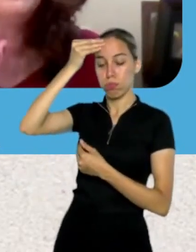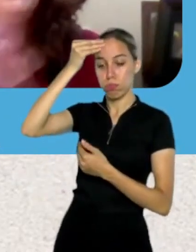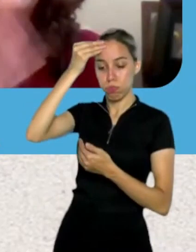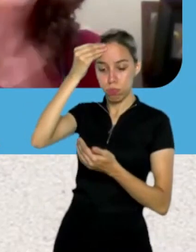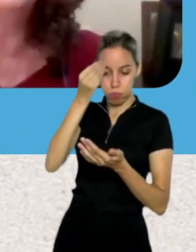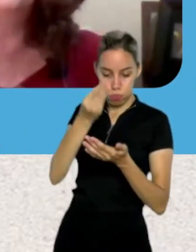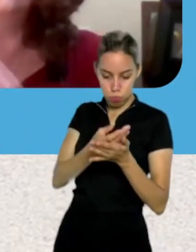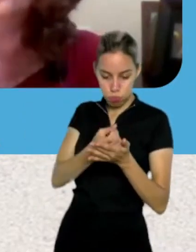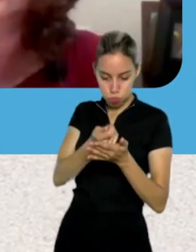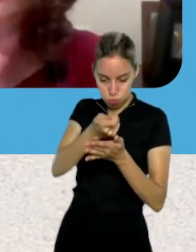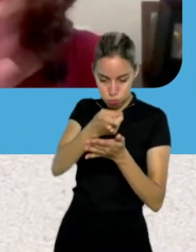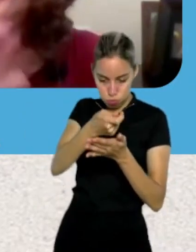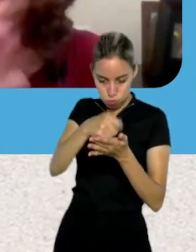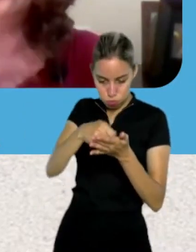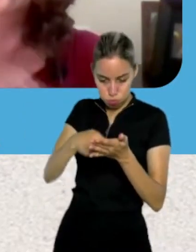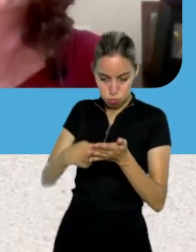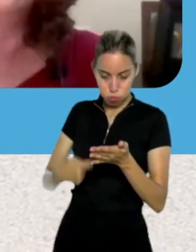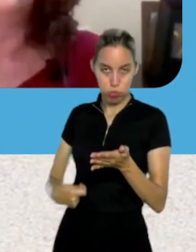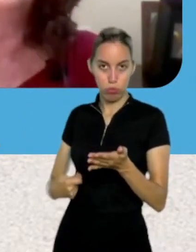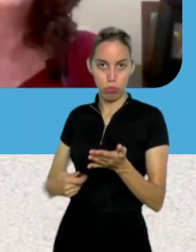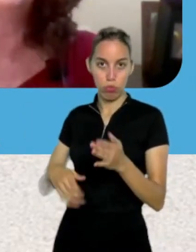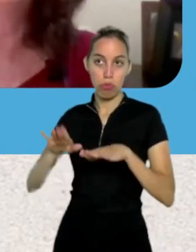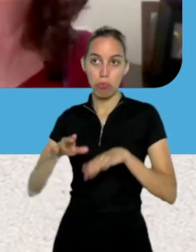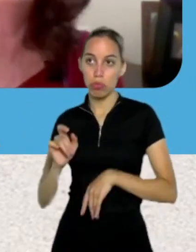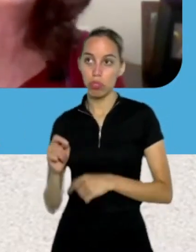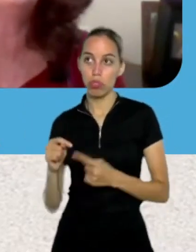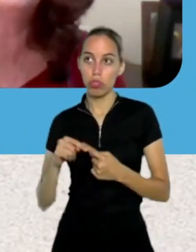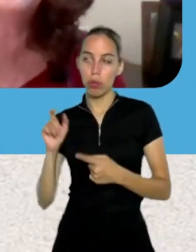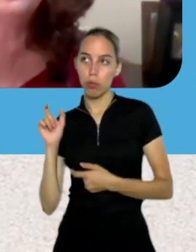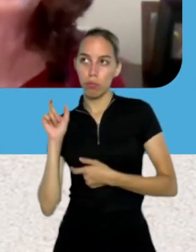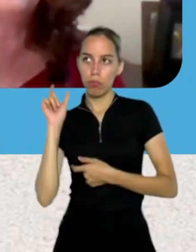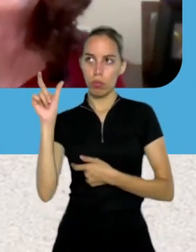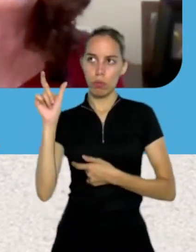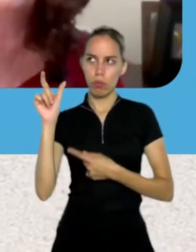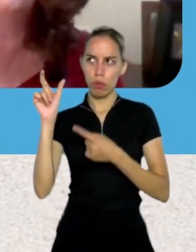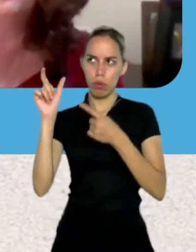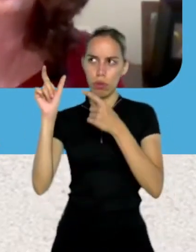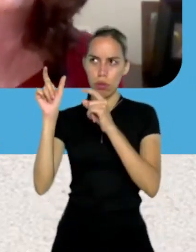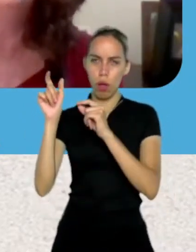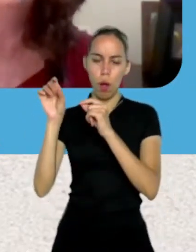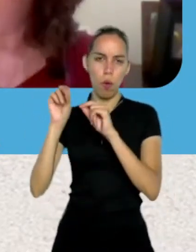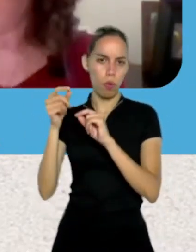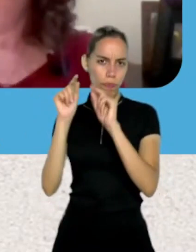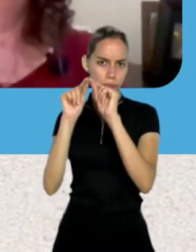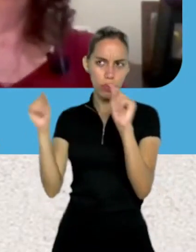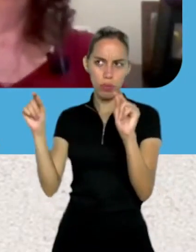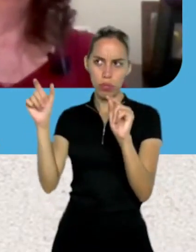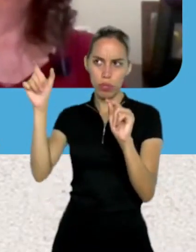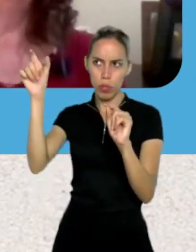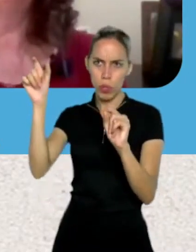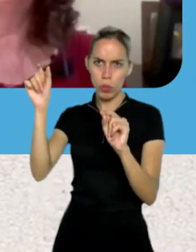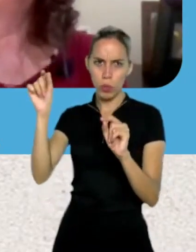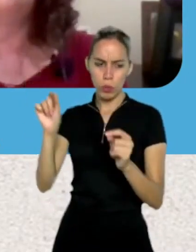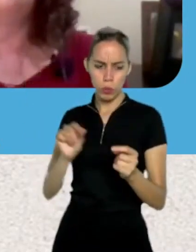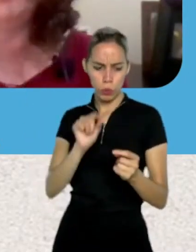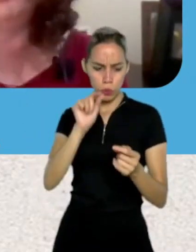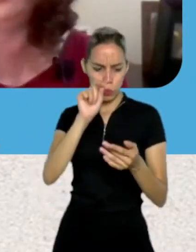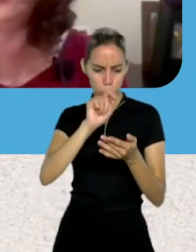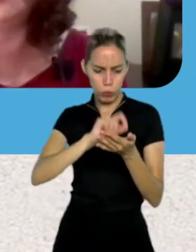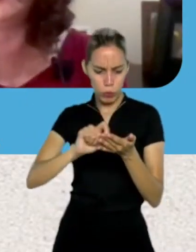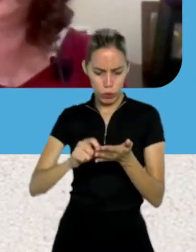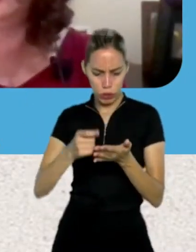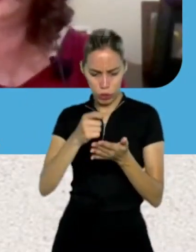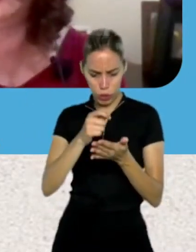uma palavra ou um verso, né? Aí a partir daquele você vai desenvolver, mas é